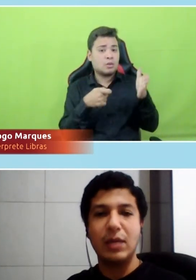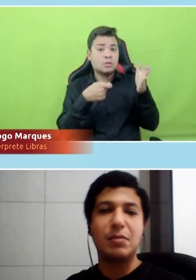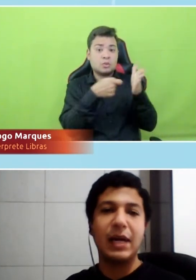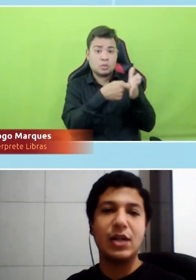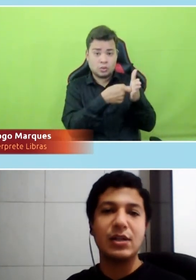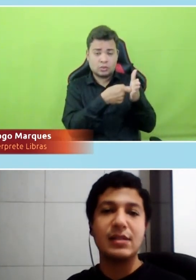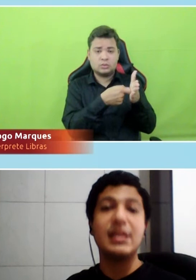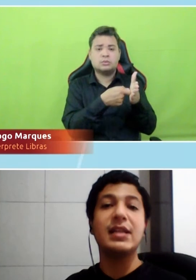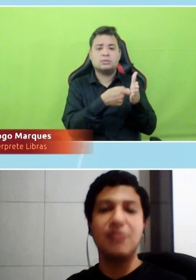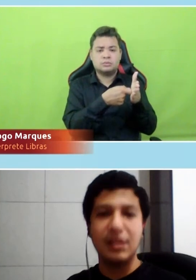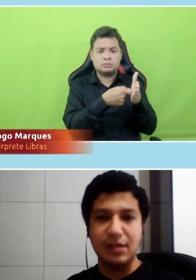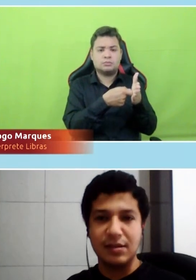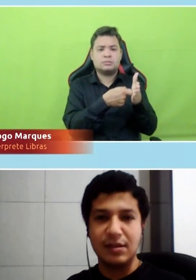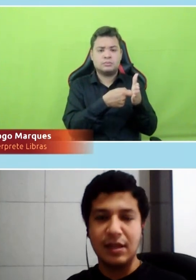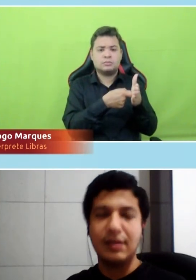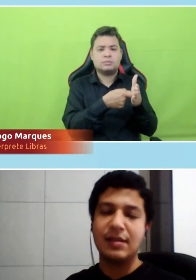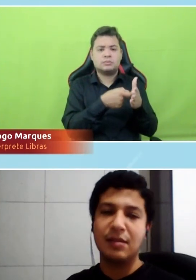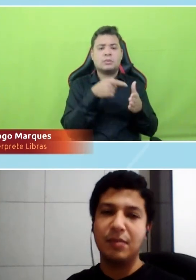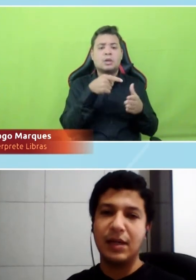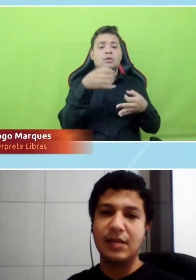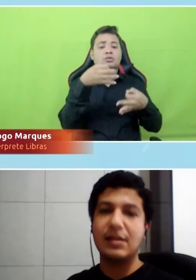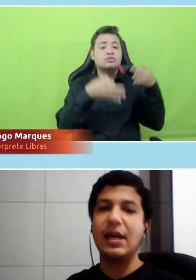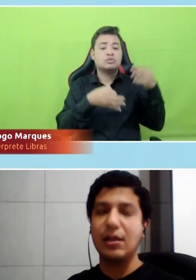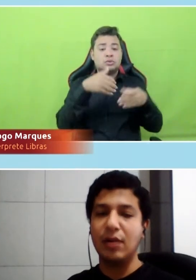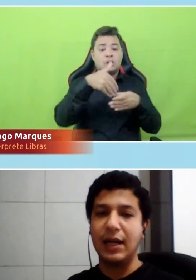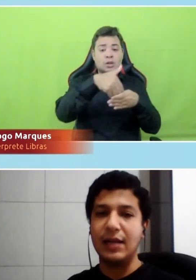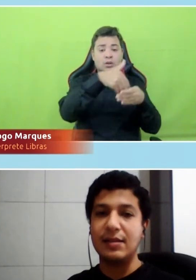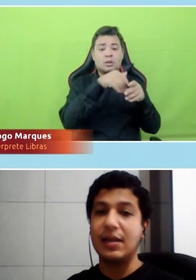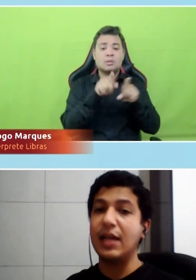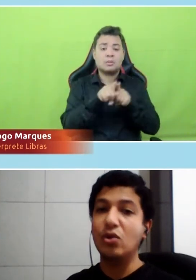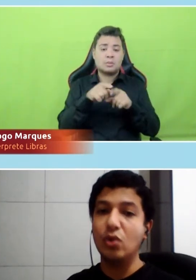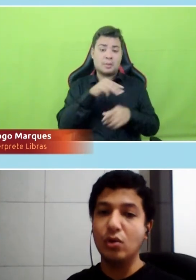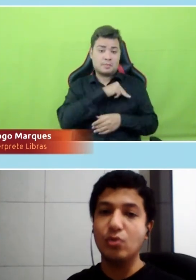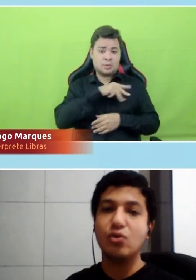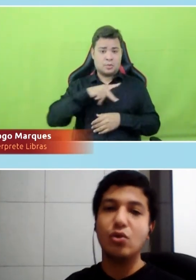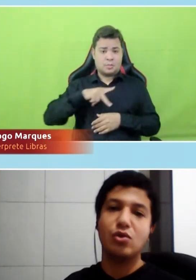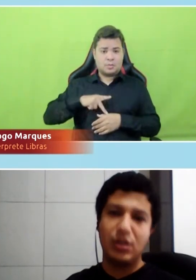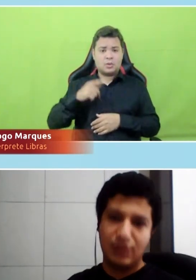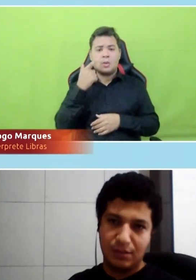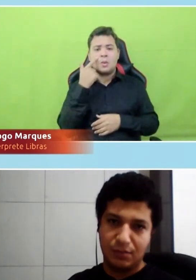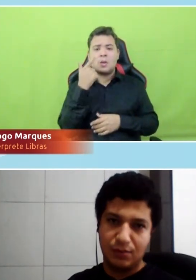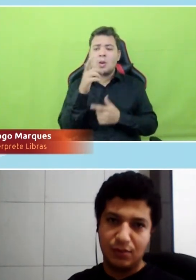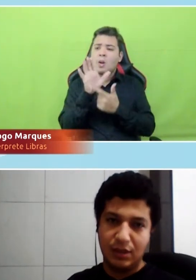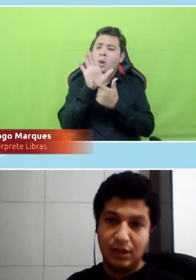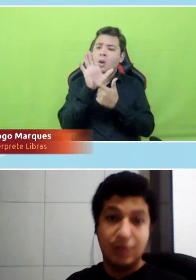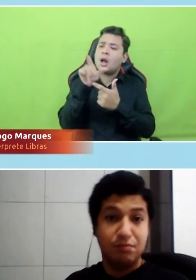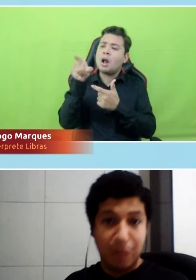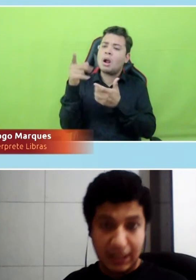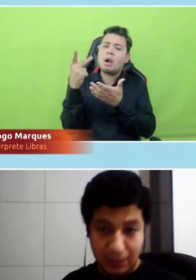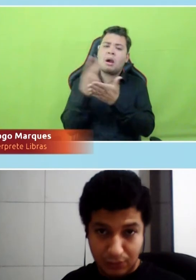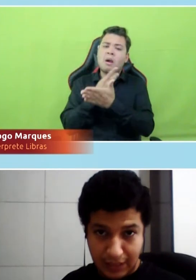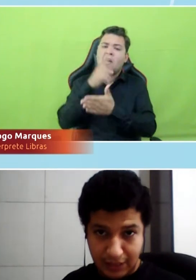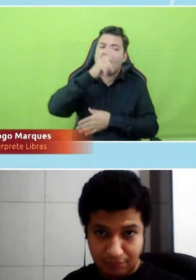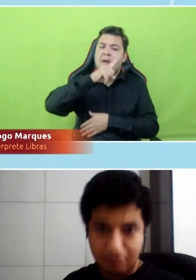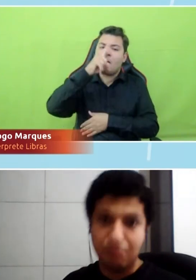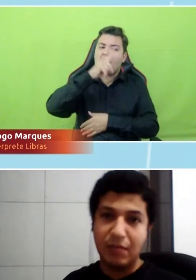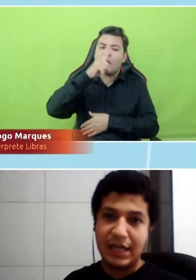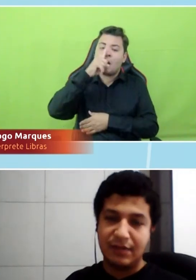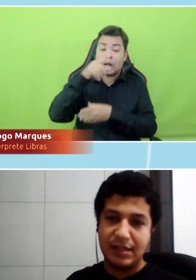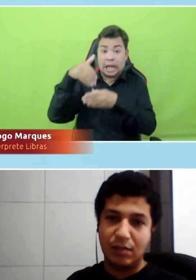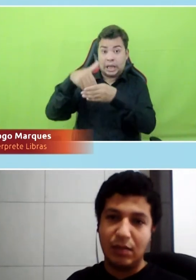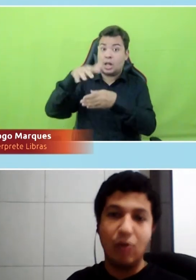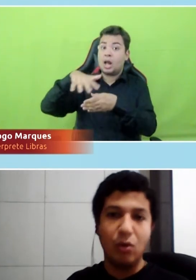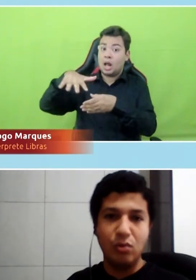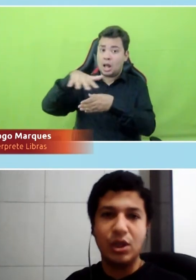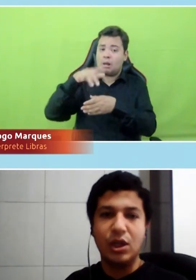as práticas indevidas nas campanhas eleitorais em todos os municípios. Para denunciar, basta fazer